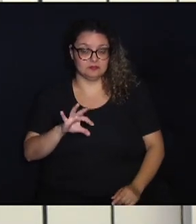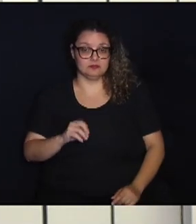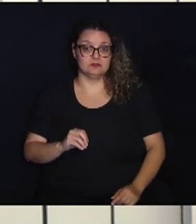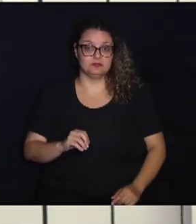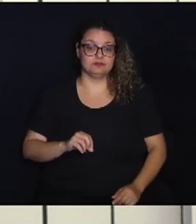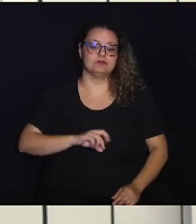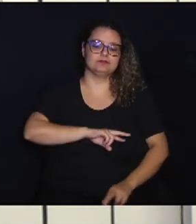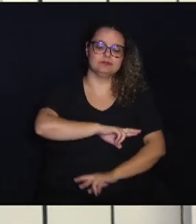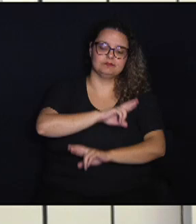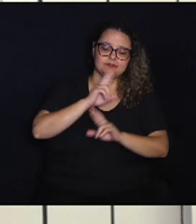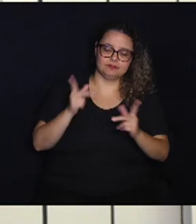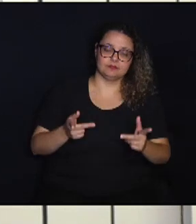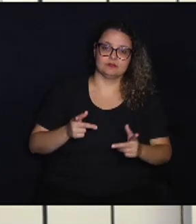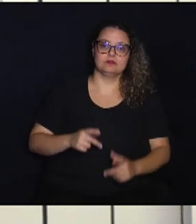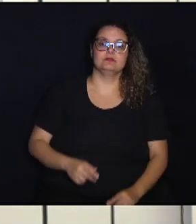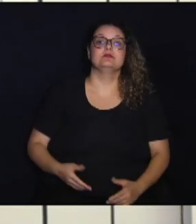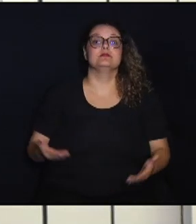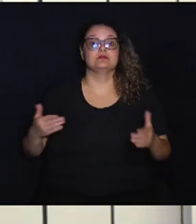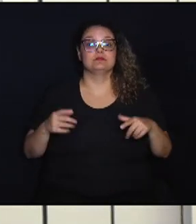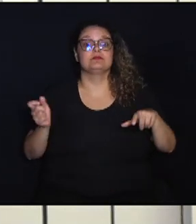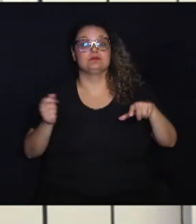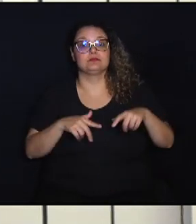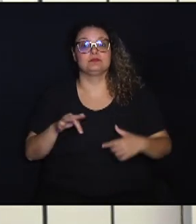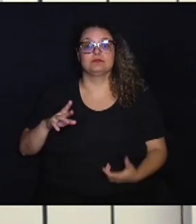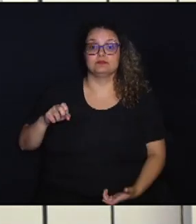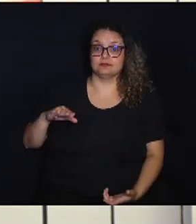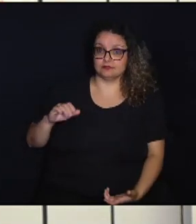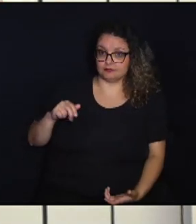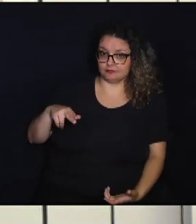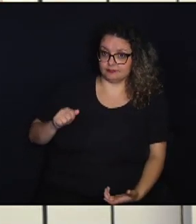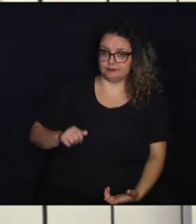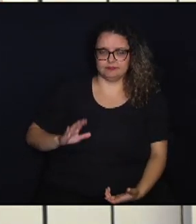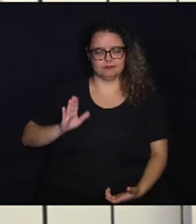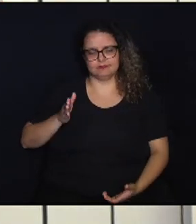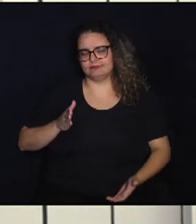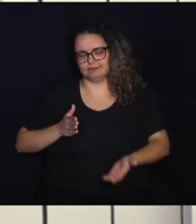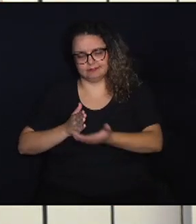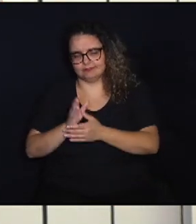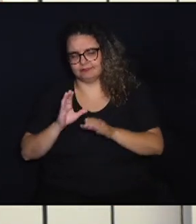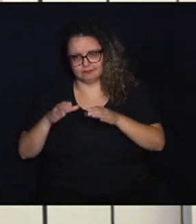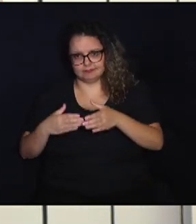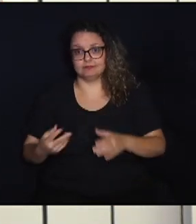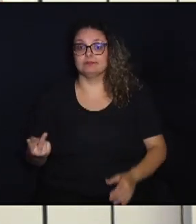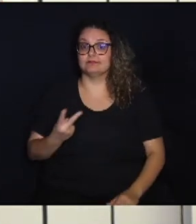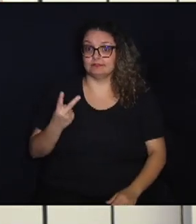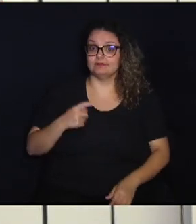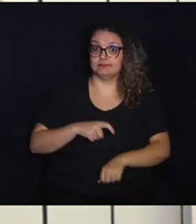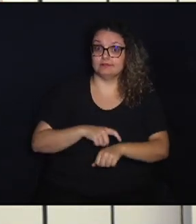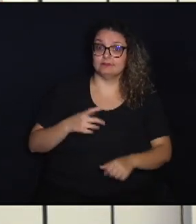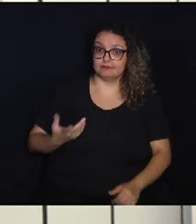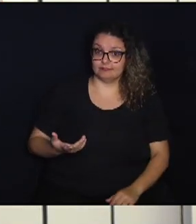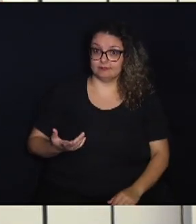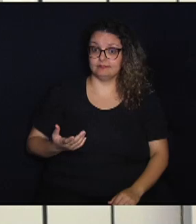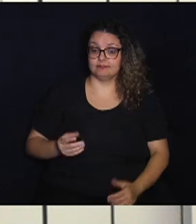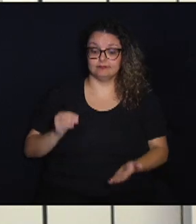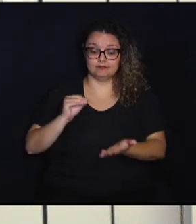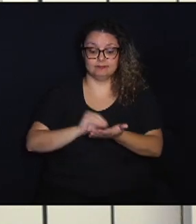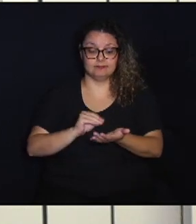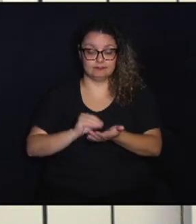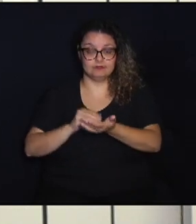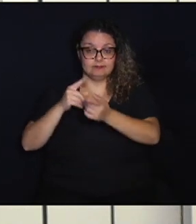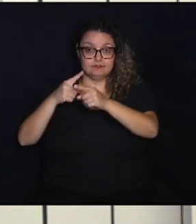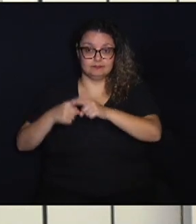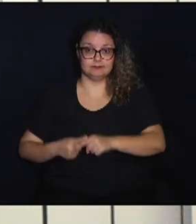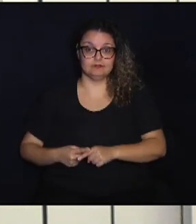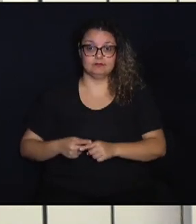virada e agora goleada diante da Francana, já está classificado à segunda fase. Na última rodada,